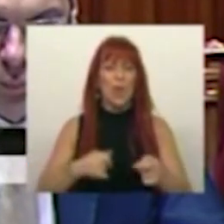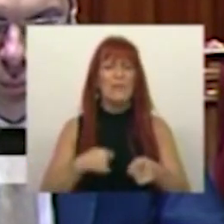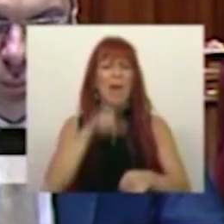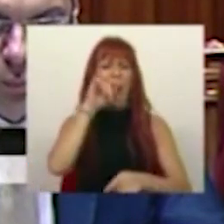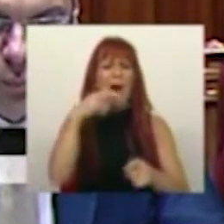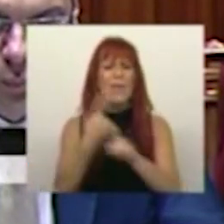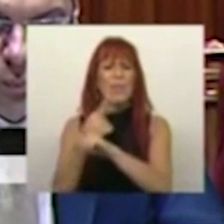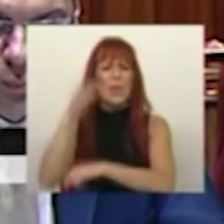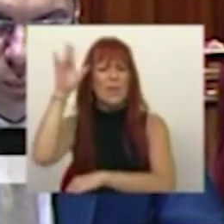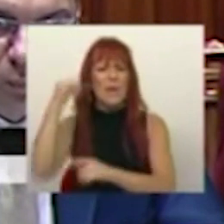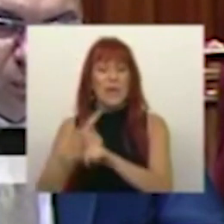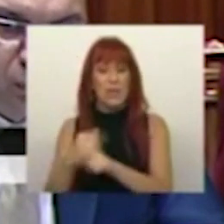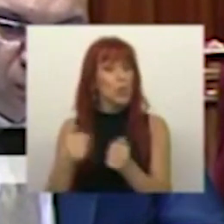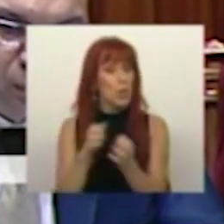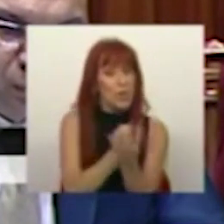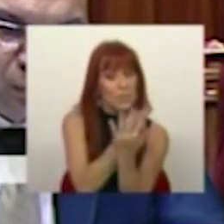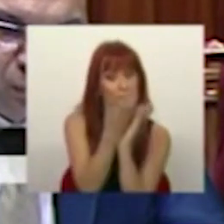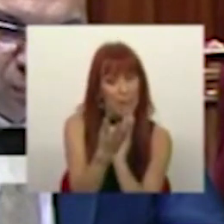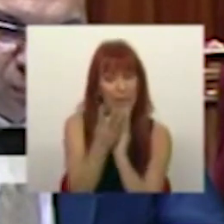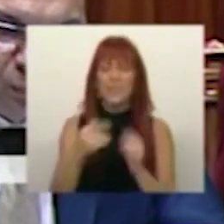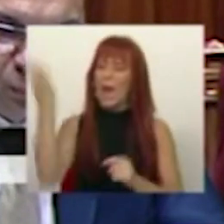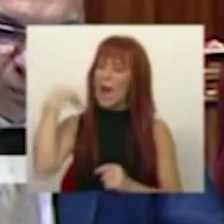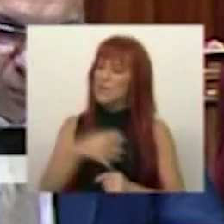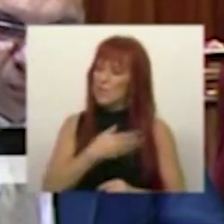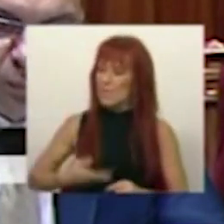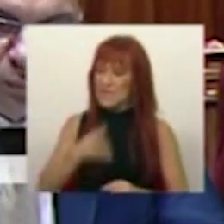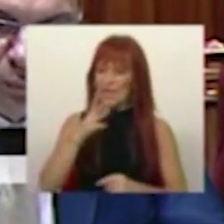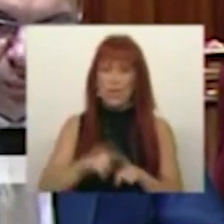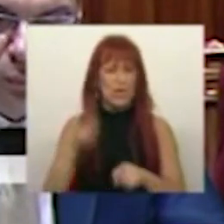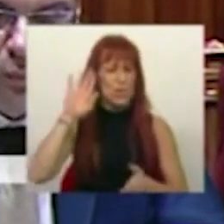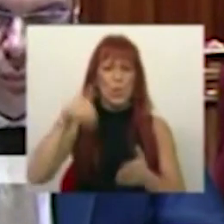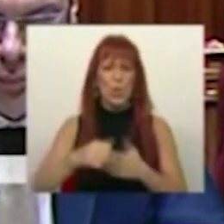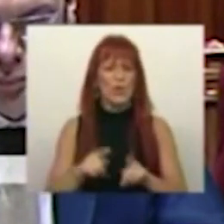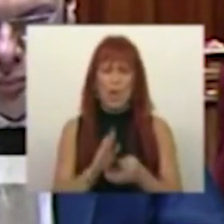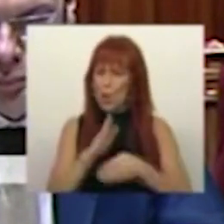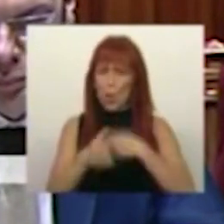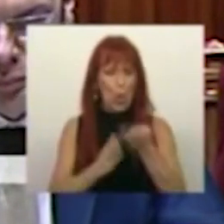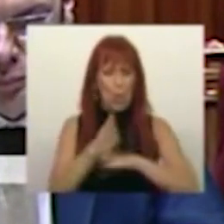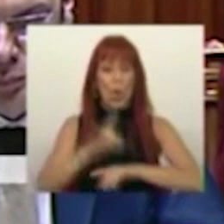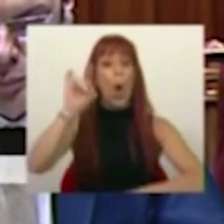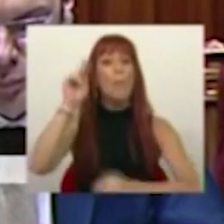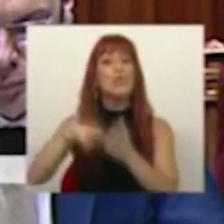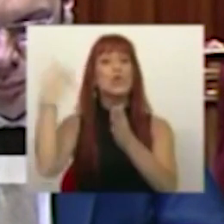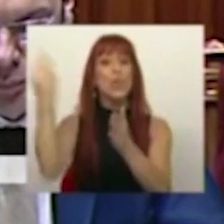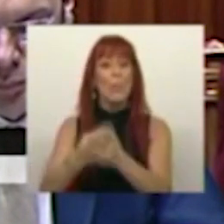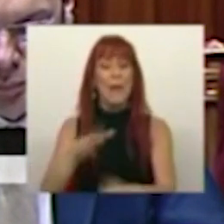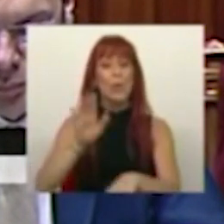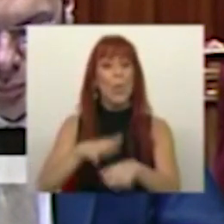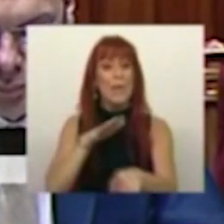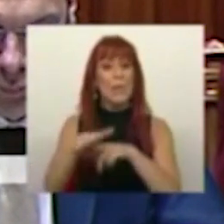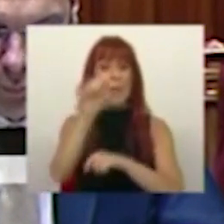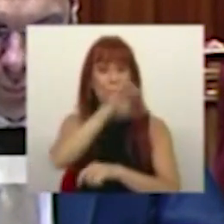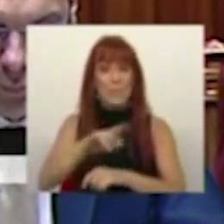essas dimensões. E tal como dissemos no passado, que esta solução não teria continuidade se fosse chumbada no impacto